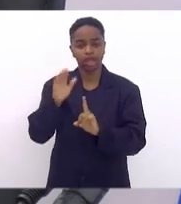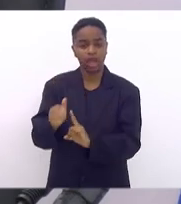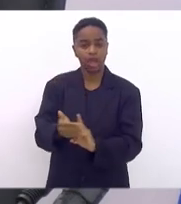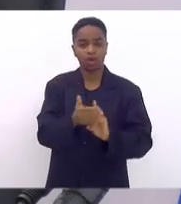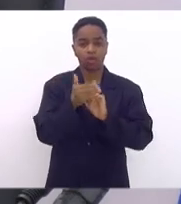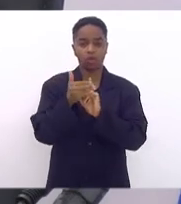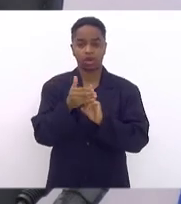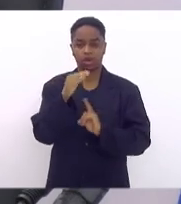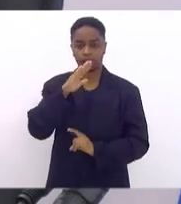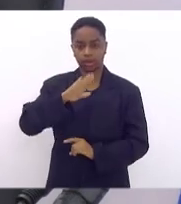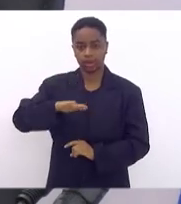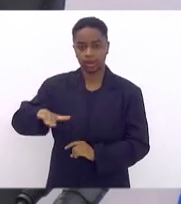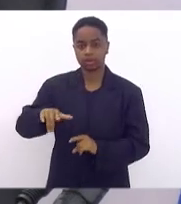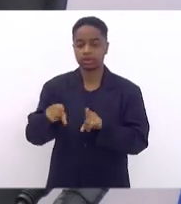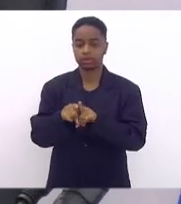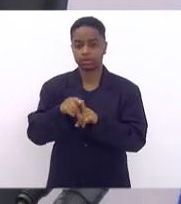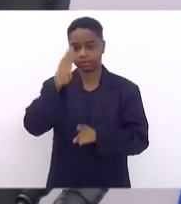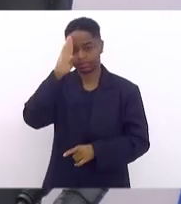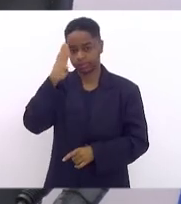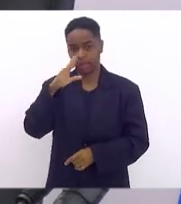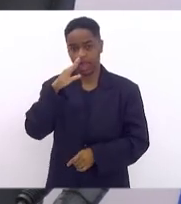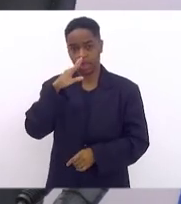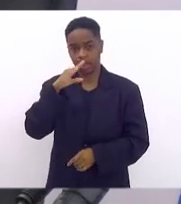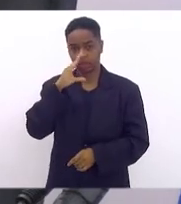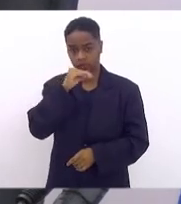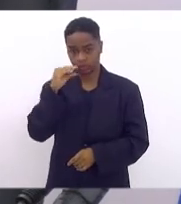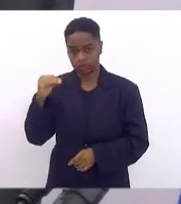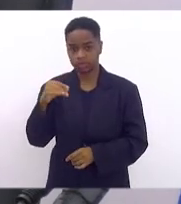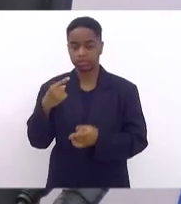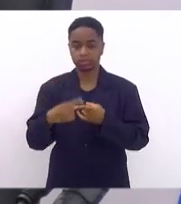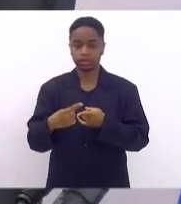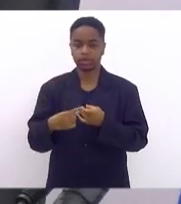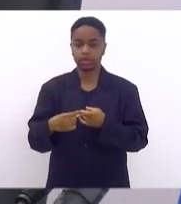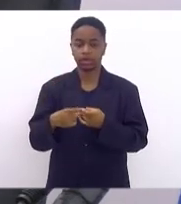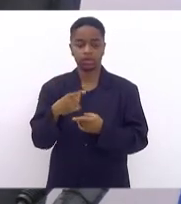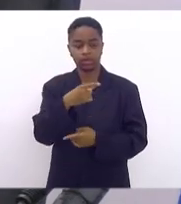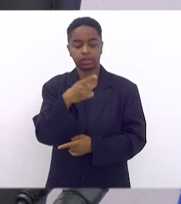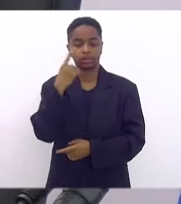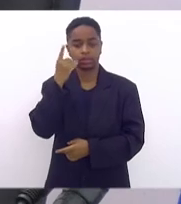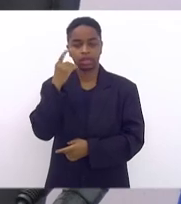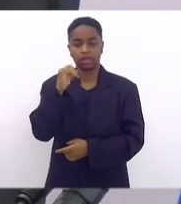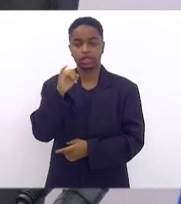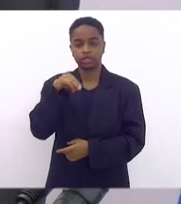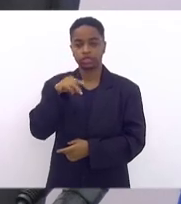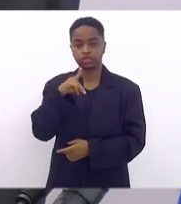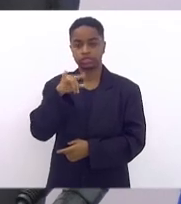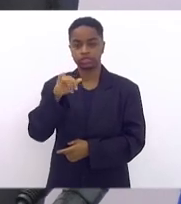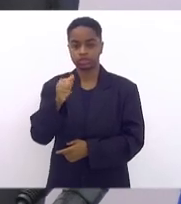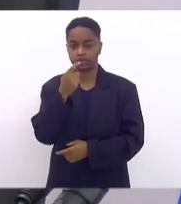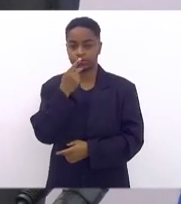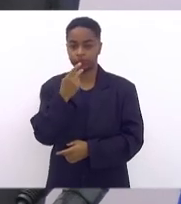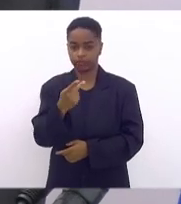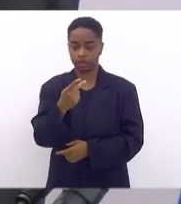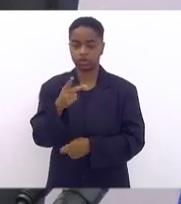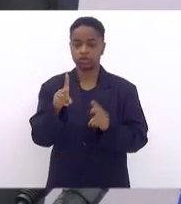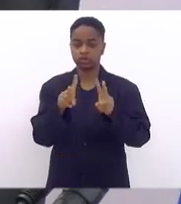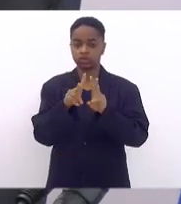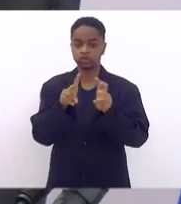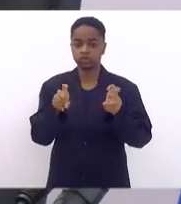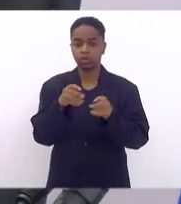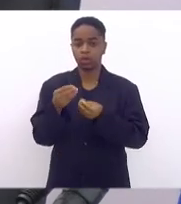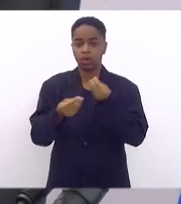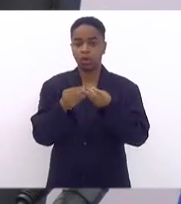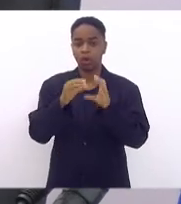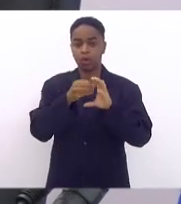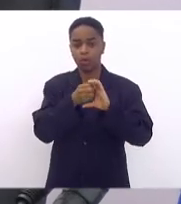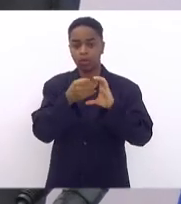aquela criança, sobretudo adolescente, né? Acho que quando a deputada Índia coloca aqui esse perfil, né,